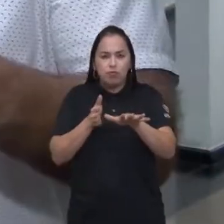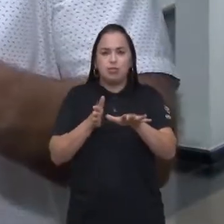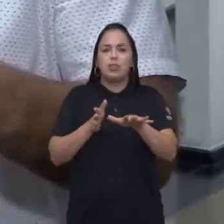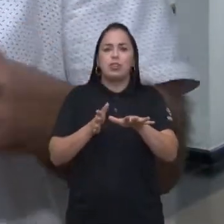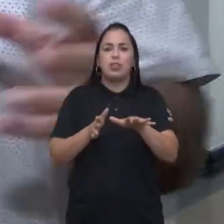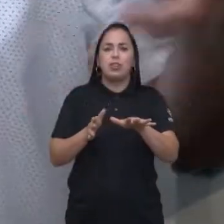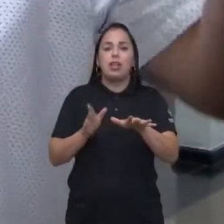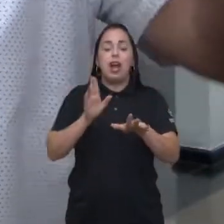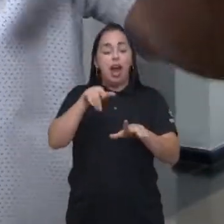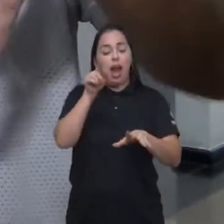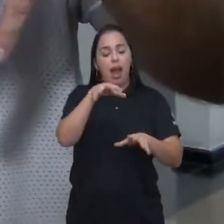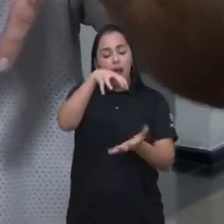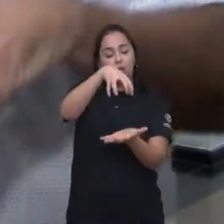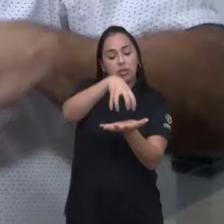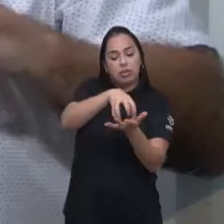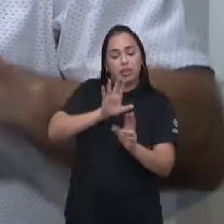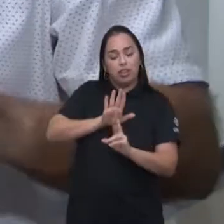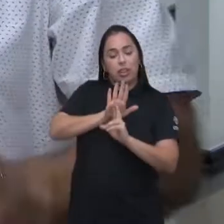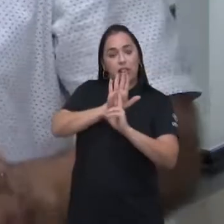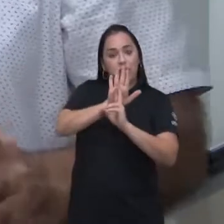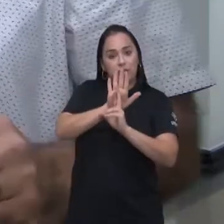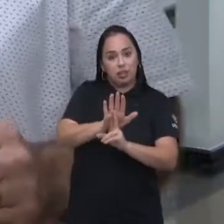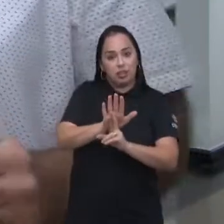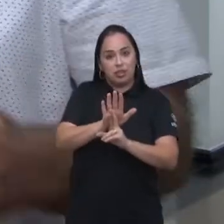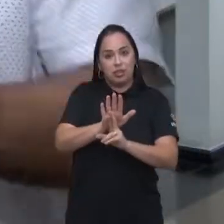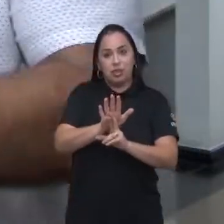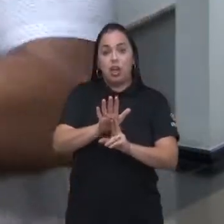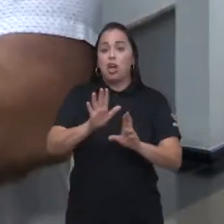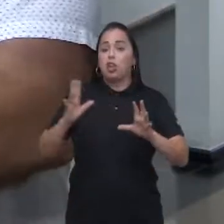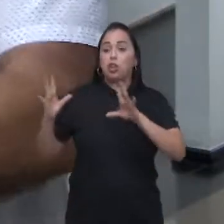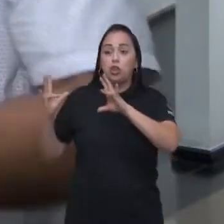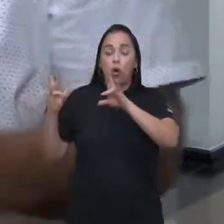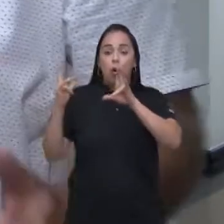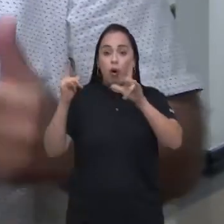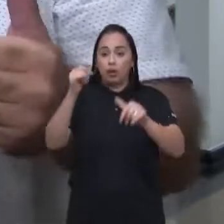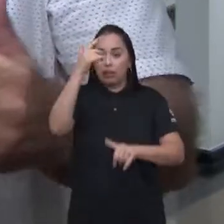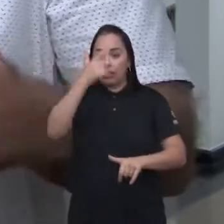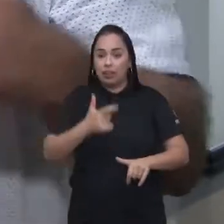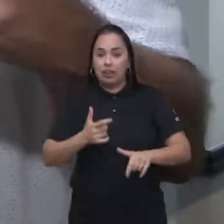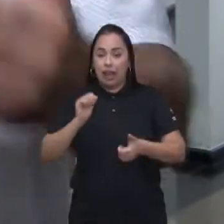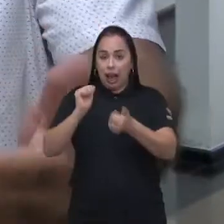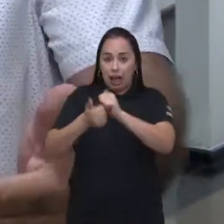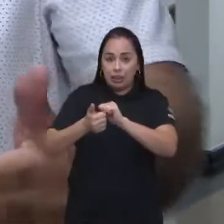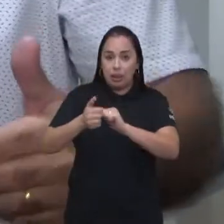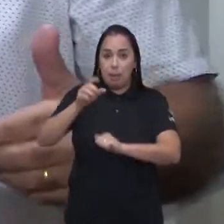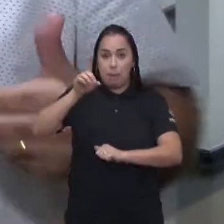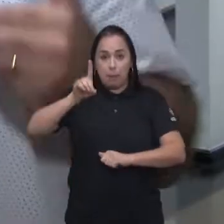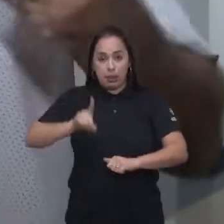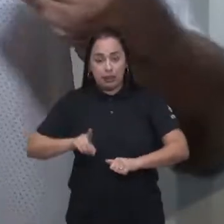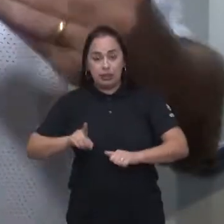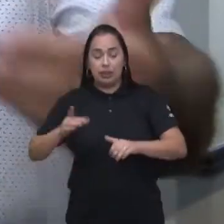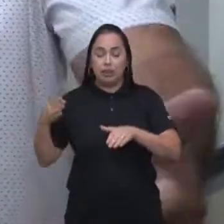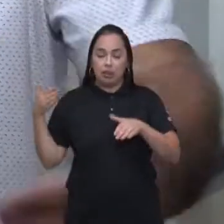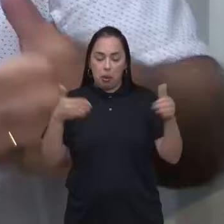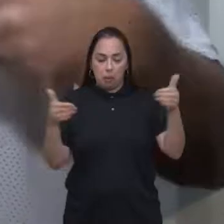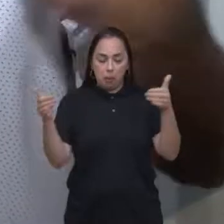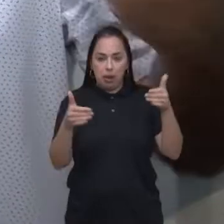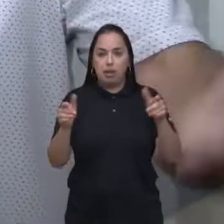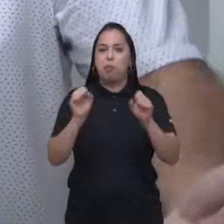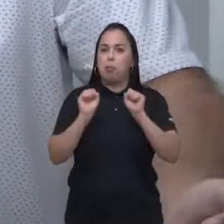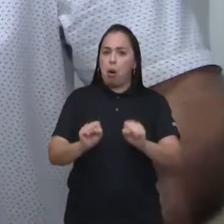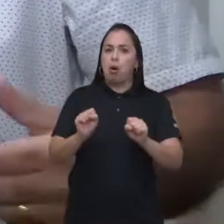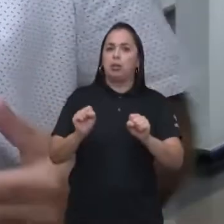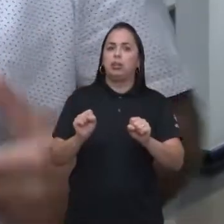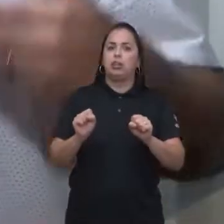que vai ser o centro de referência de todos os atletas pcd que querem ou praticar ou vão competir